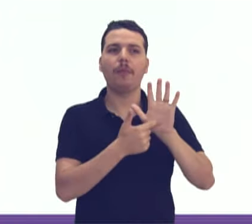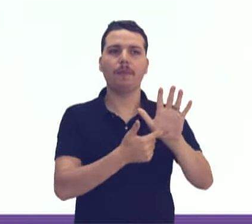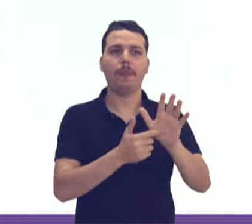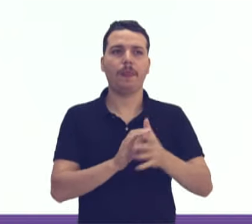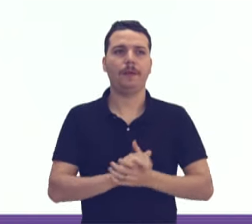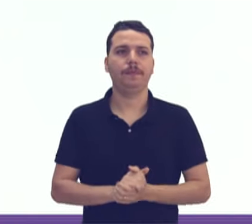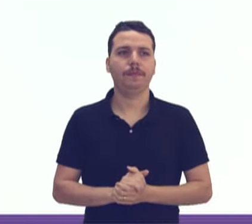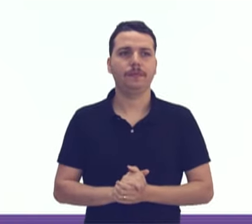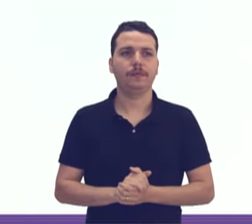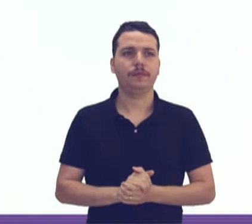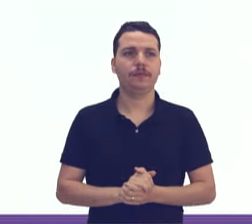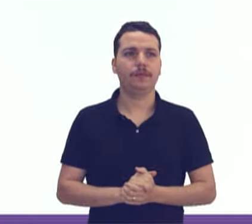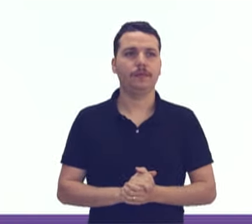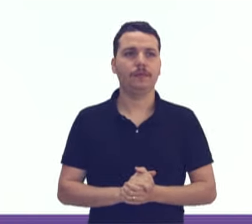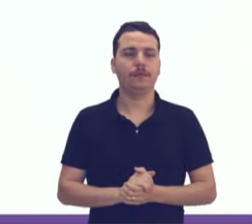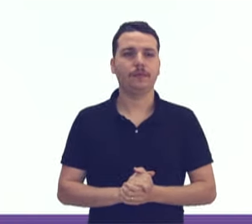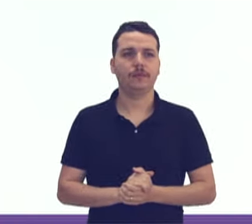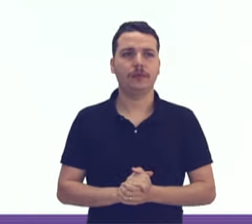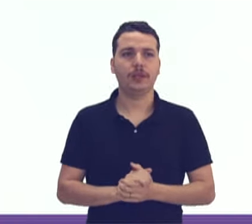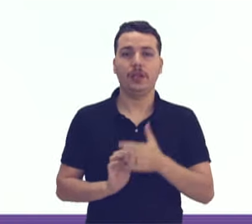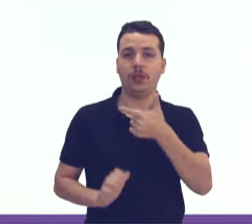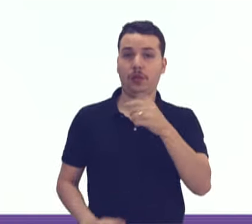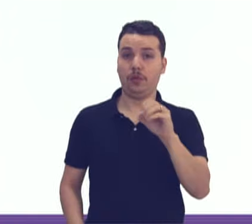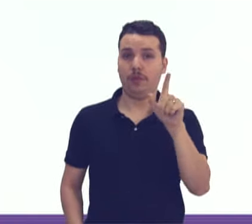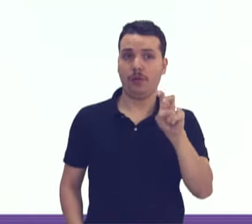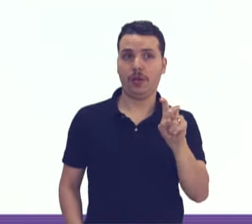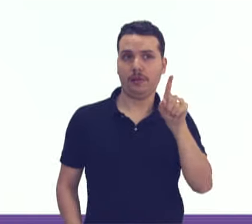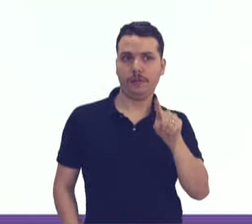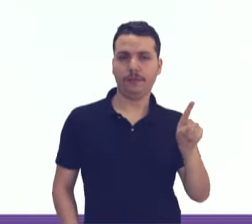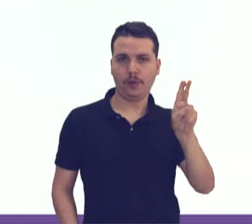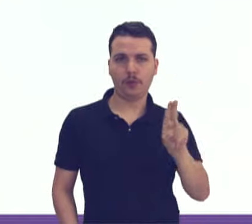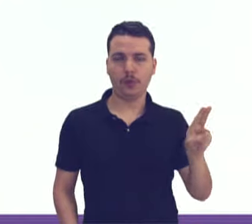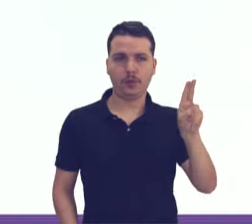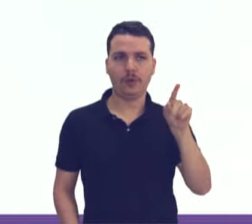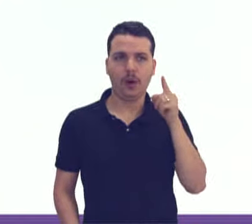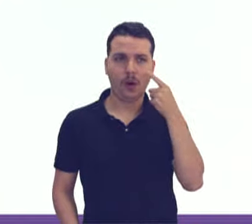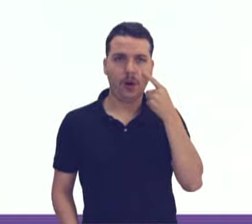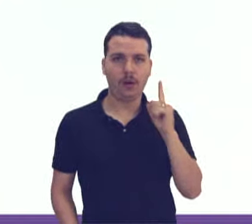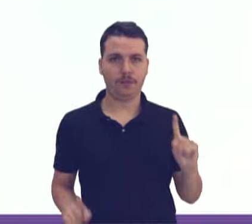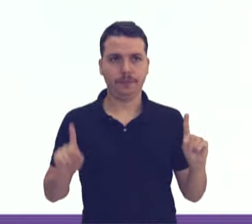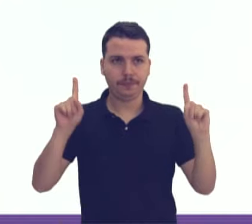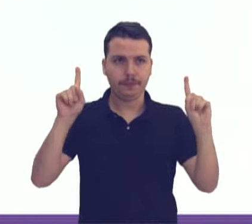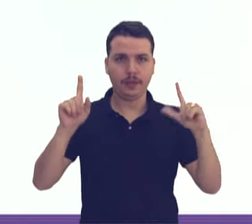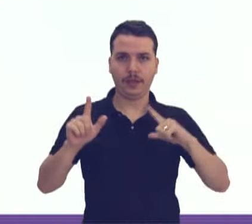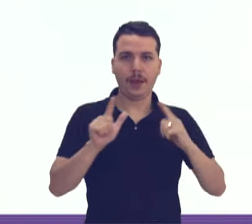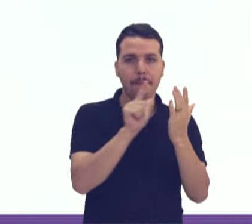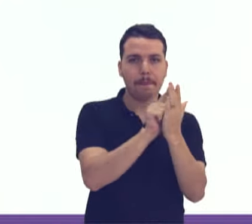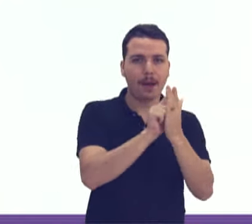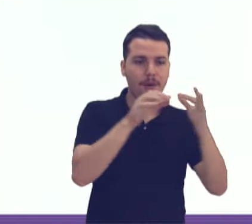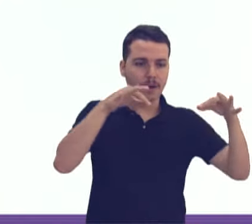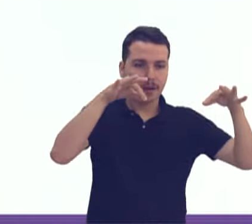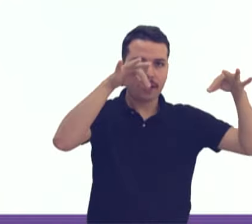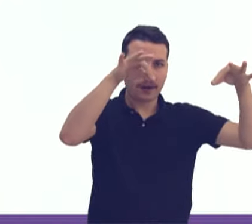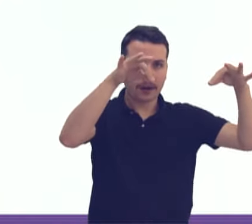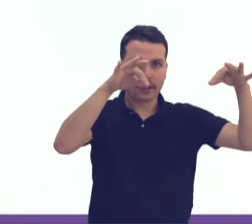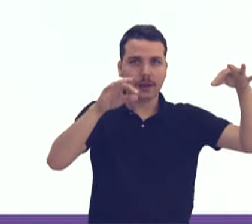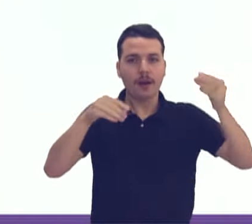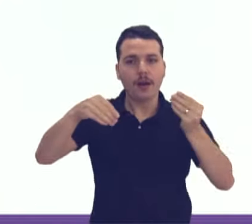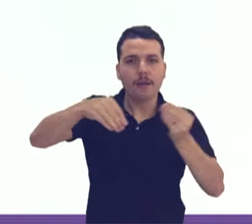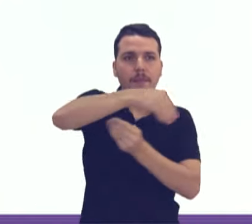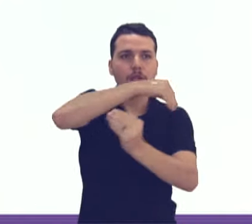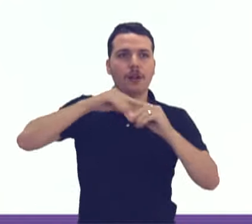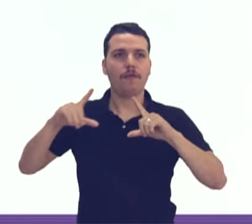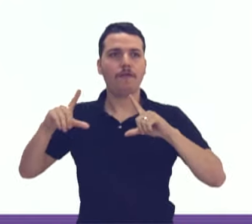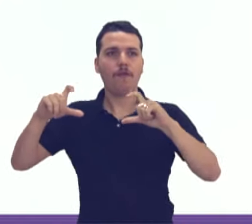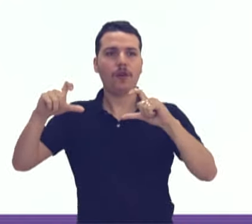ele vai trabalhar basicamente com isso em 2015 então ele vai trabalhar com um pedaço de papel certo com uma fotografia